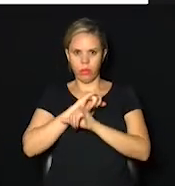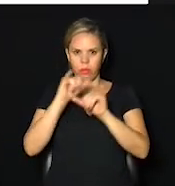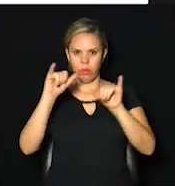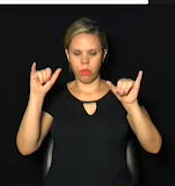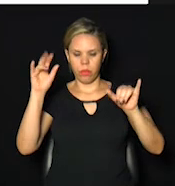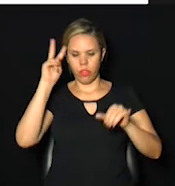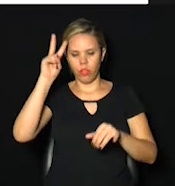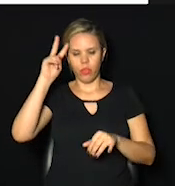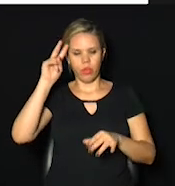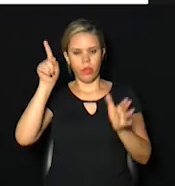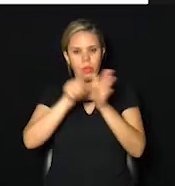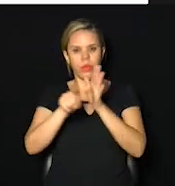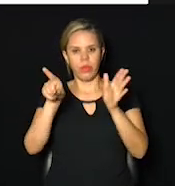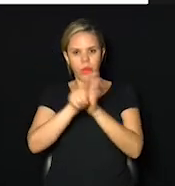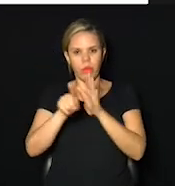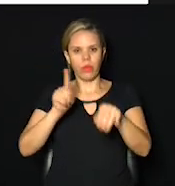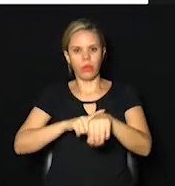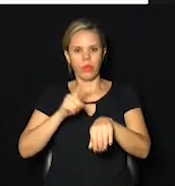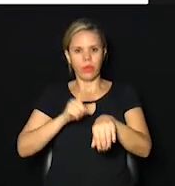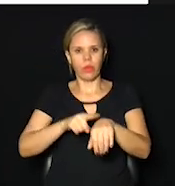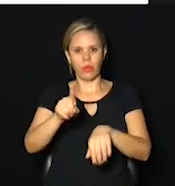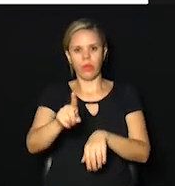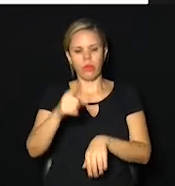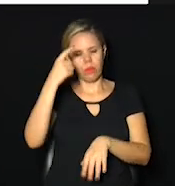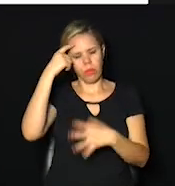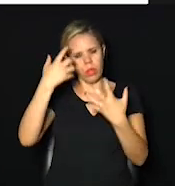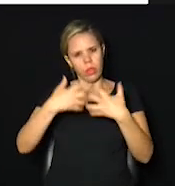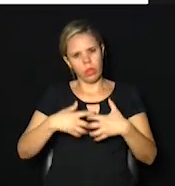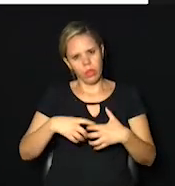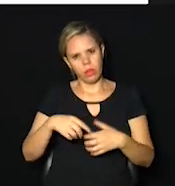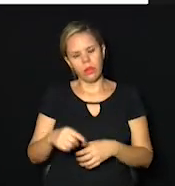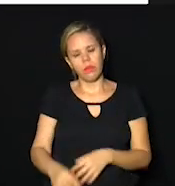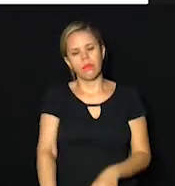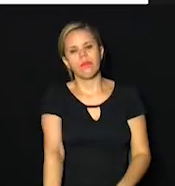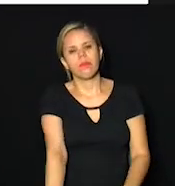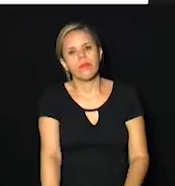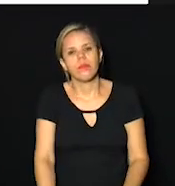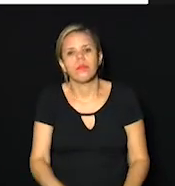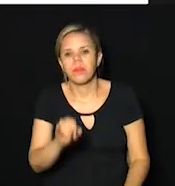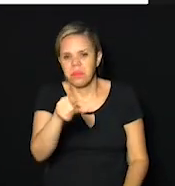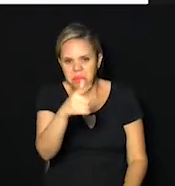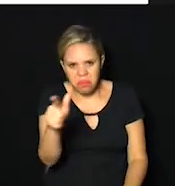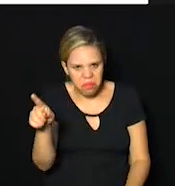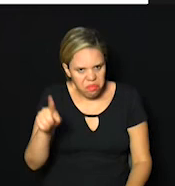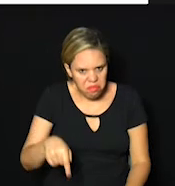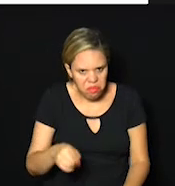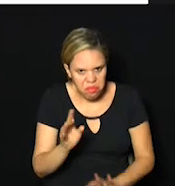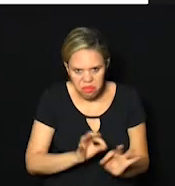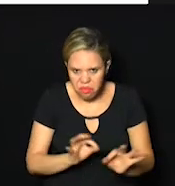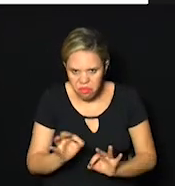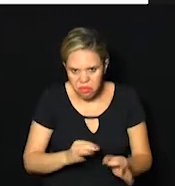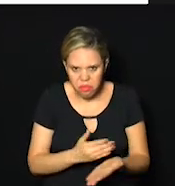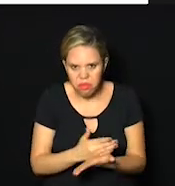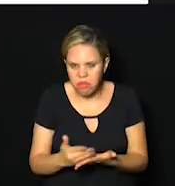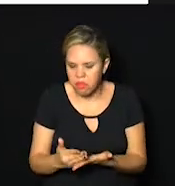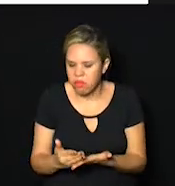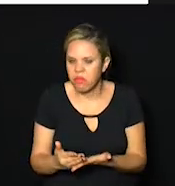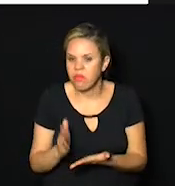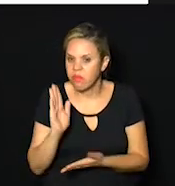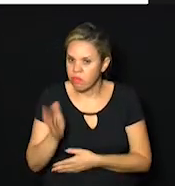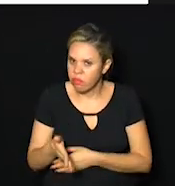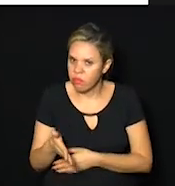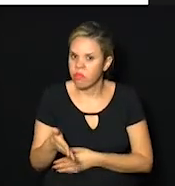eu faço essas perguntas e dou um tempinho até para vocês pensarem a respeito delas? Porque se você não tem isso organizado, tem que começar a organizar